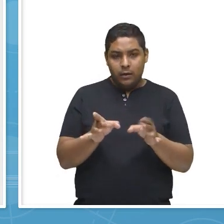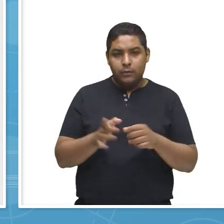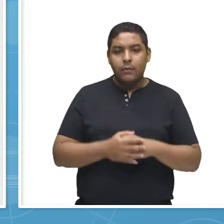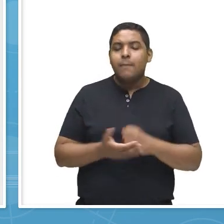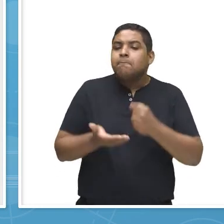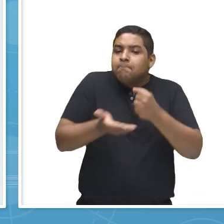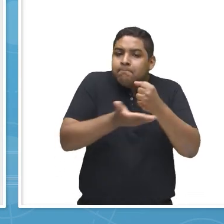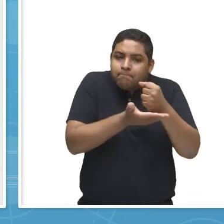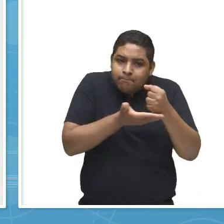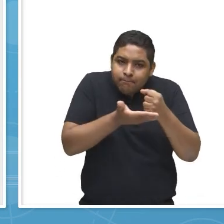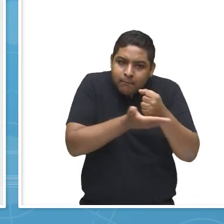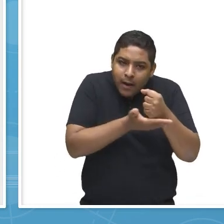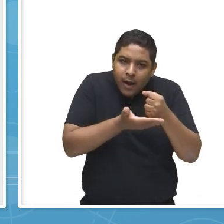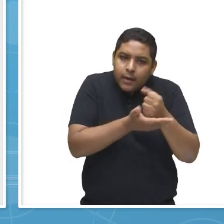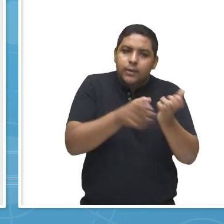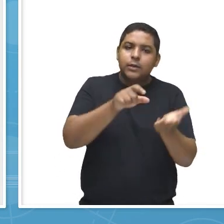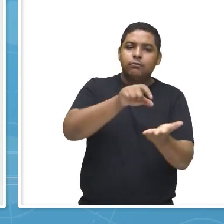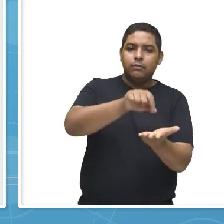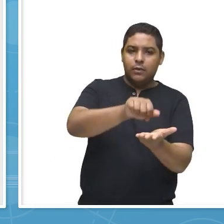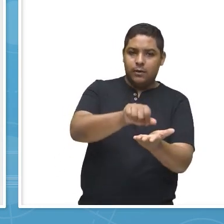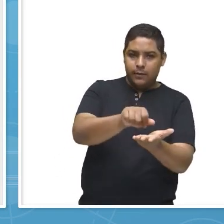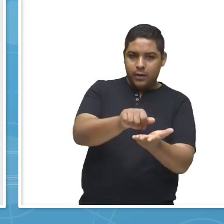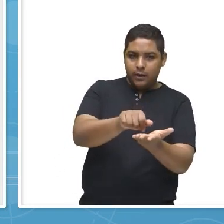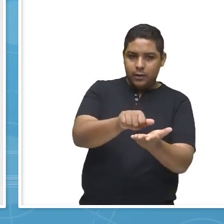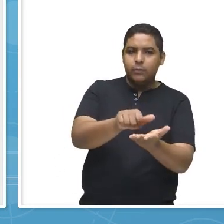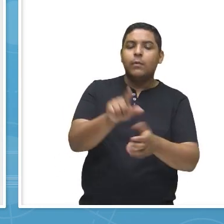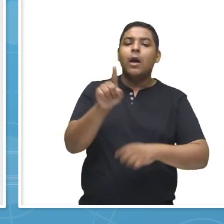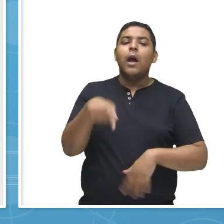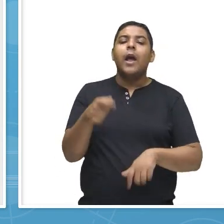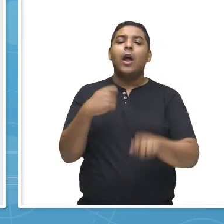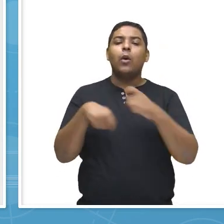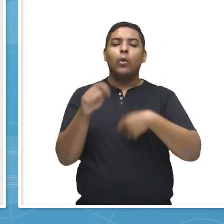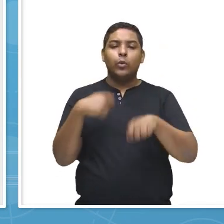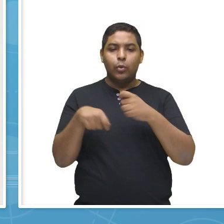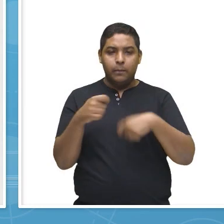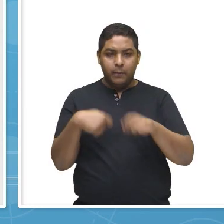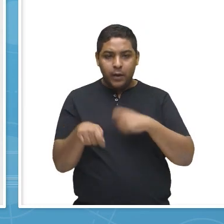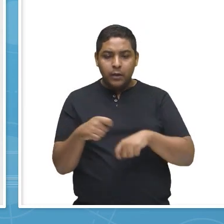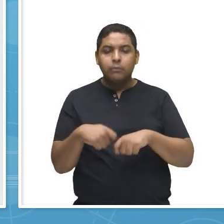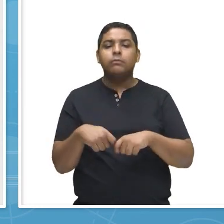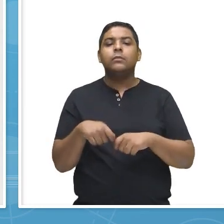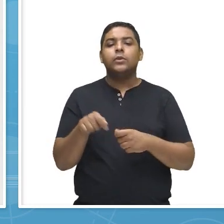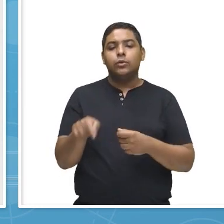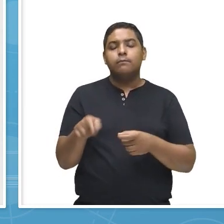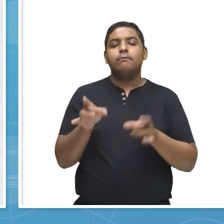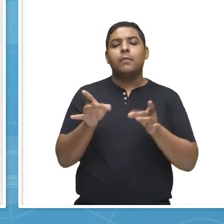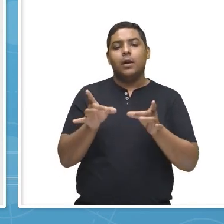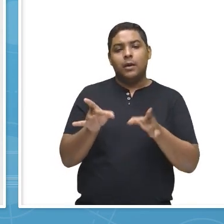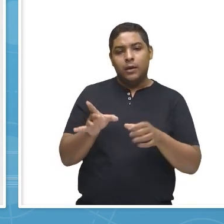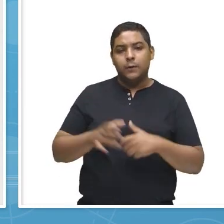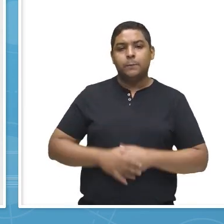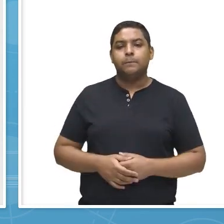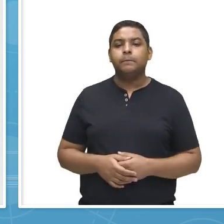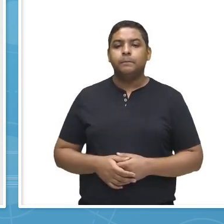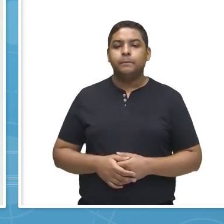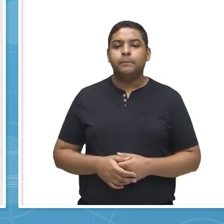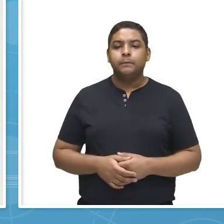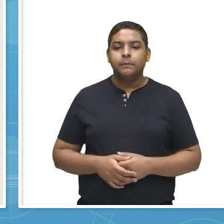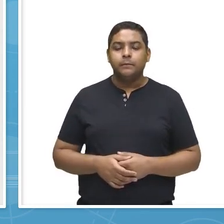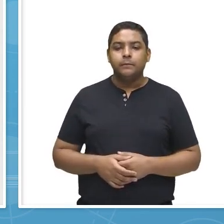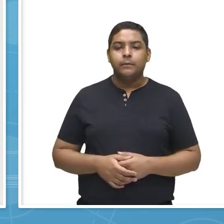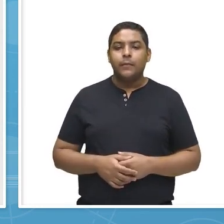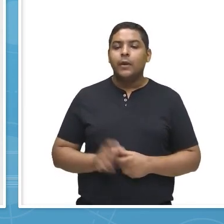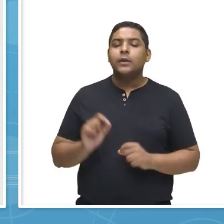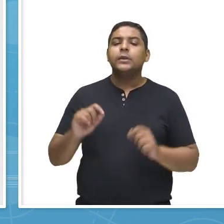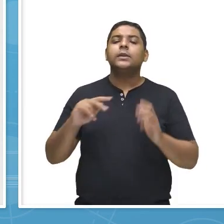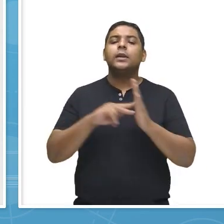sistema capitalista, tá, vai ser a economia de mercado, tá? Onde a economia ela vai